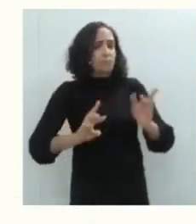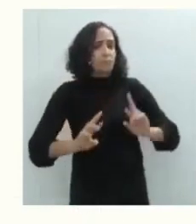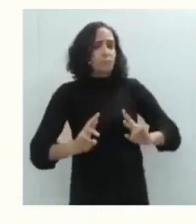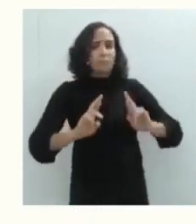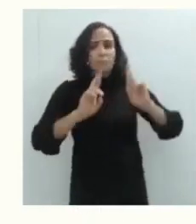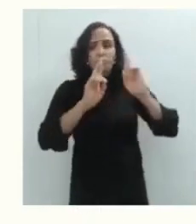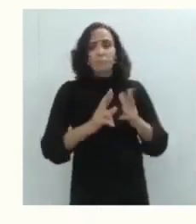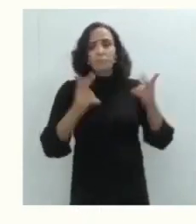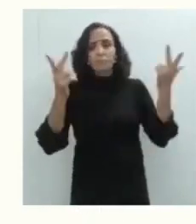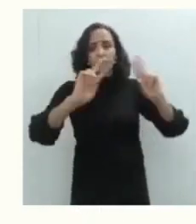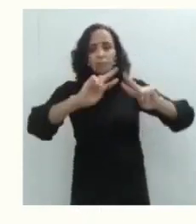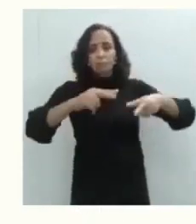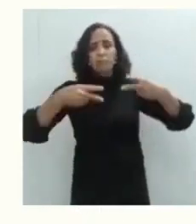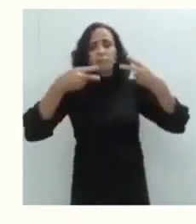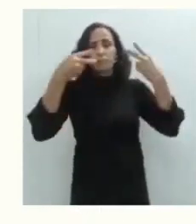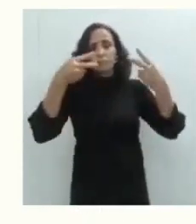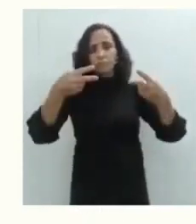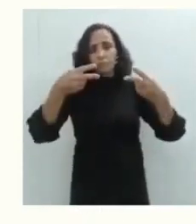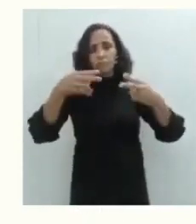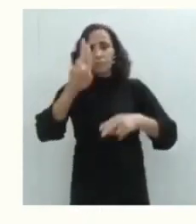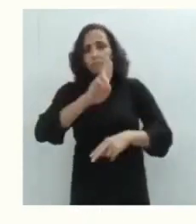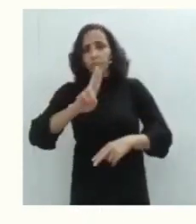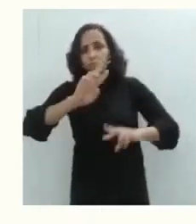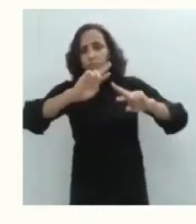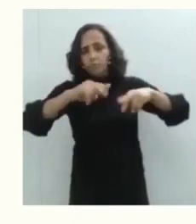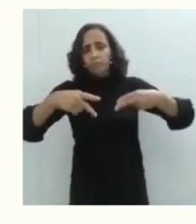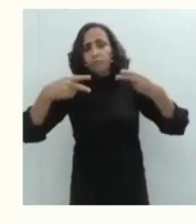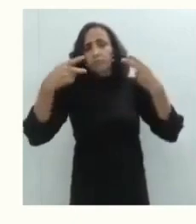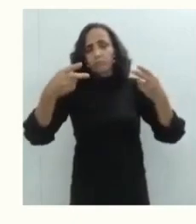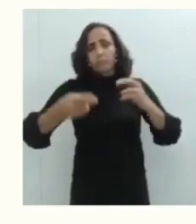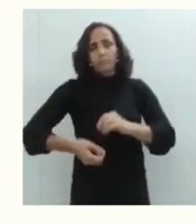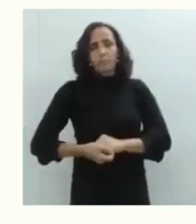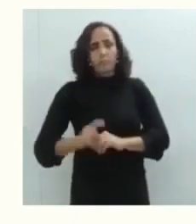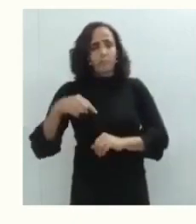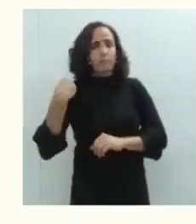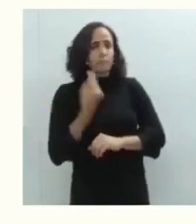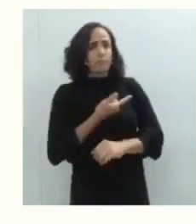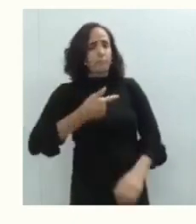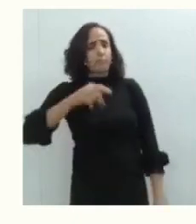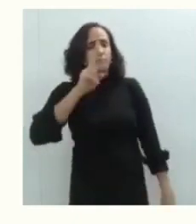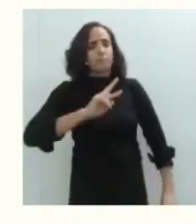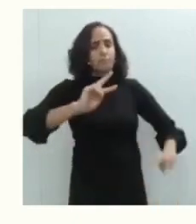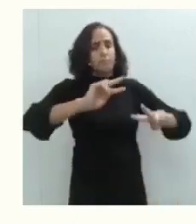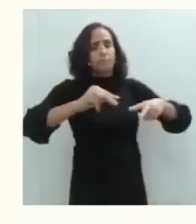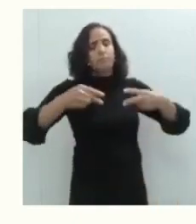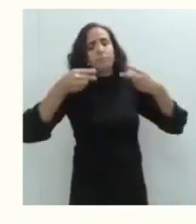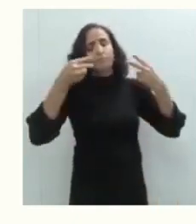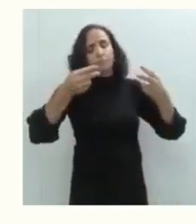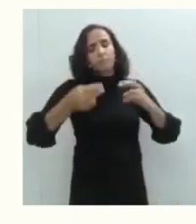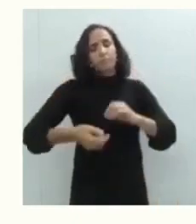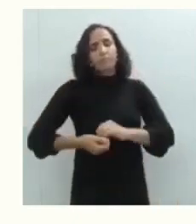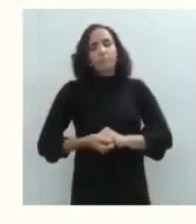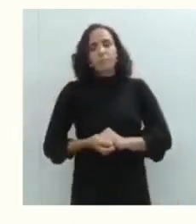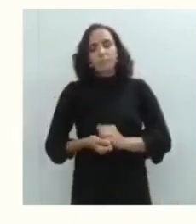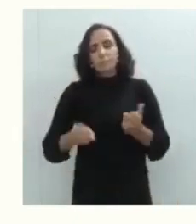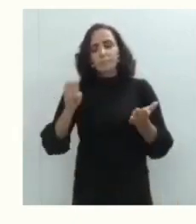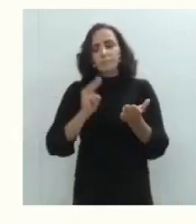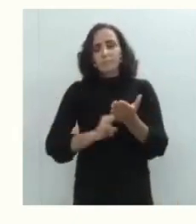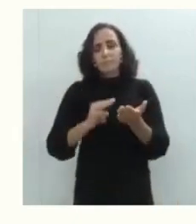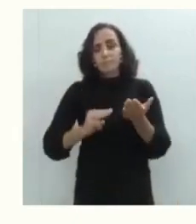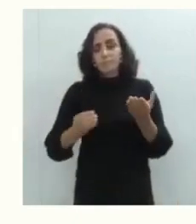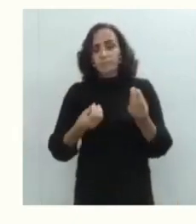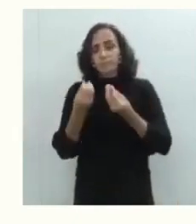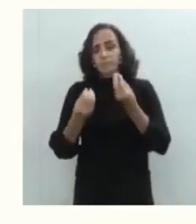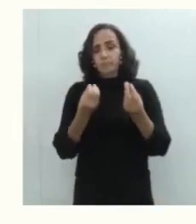um link e não um formulário. Tá? Quando a gente utiliza links, a gente usa o método get. Quando a gente